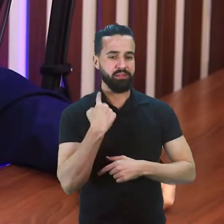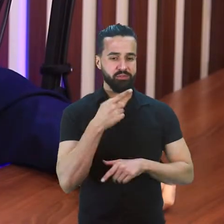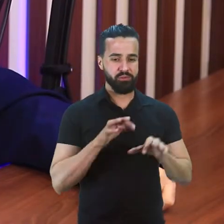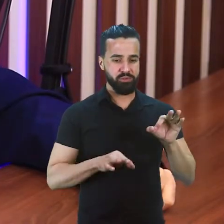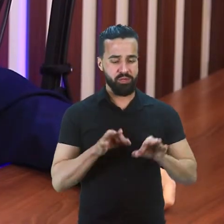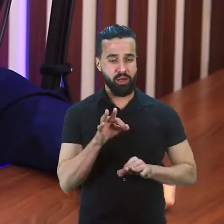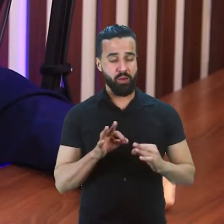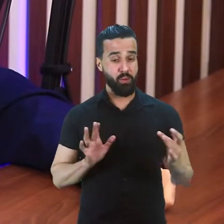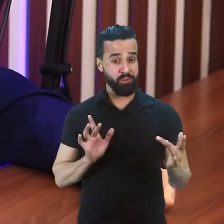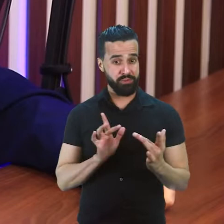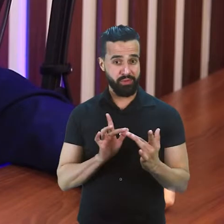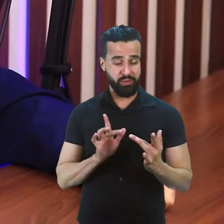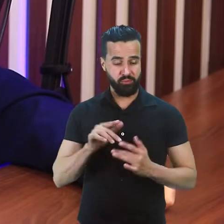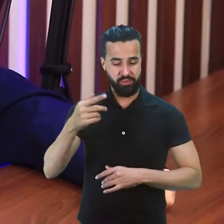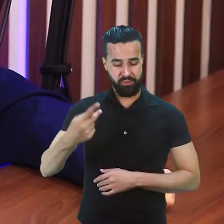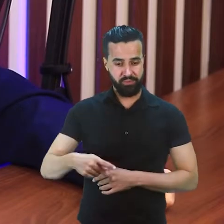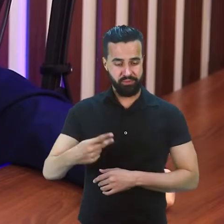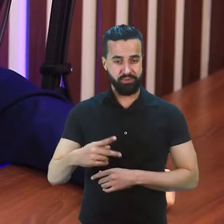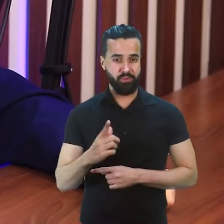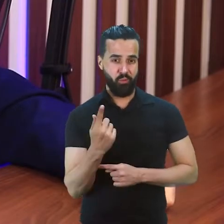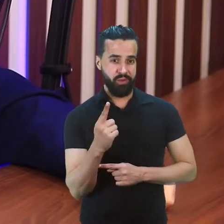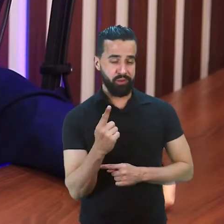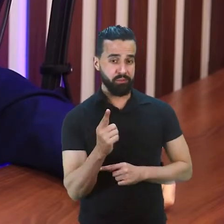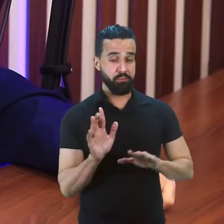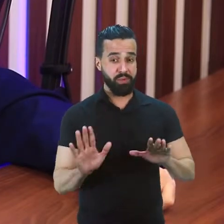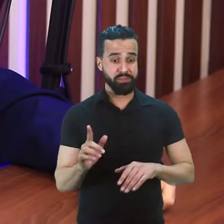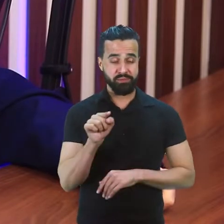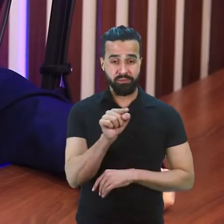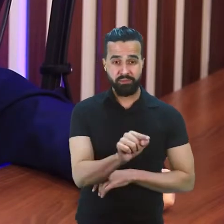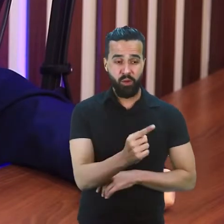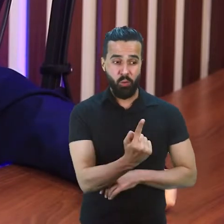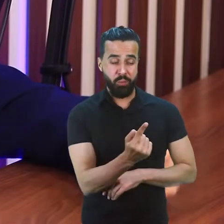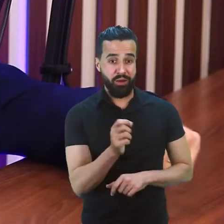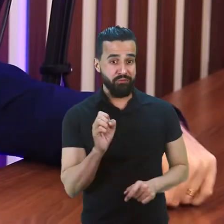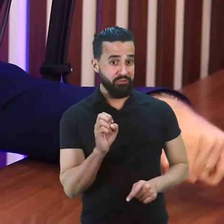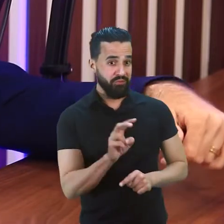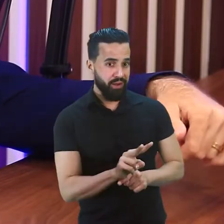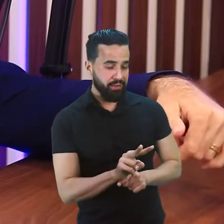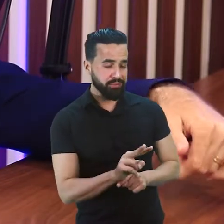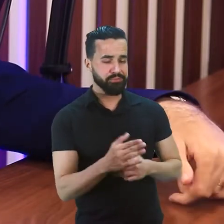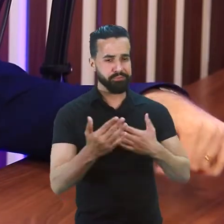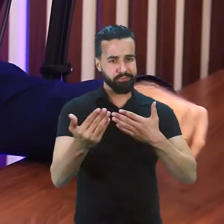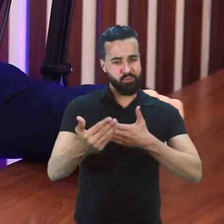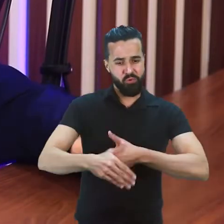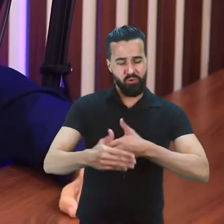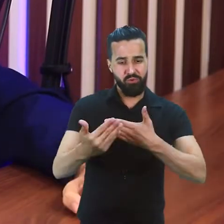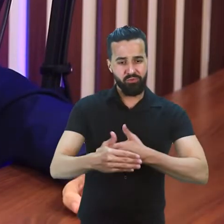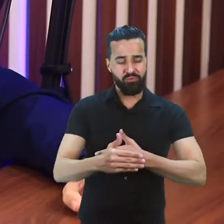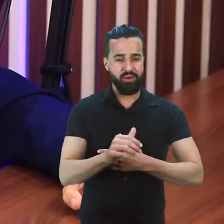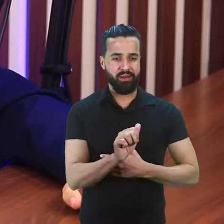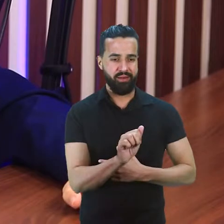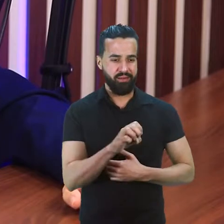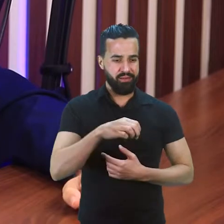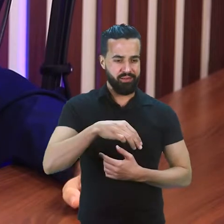Goiânia. Sim. E aí tinha só uma vaga. E aí eu fiz essa seleção na Ambev, e passei